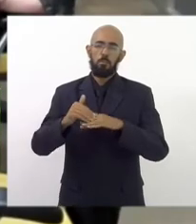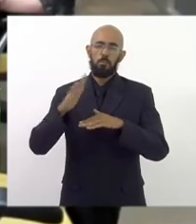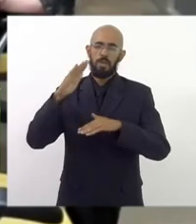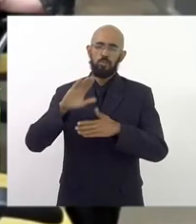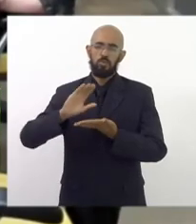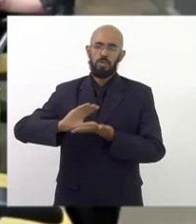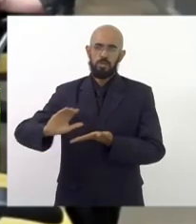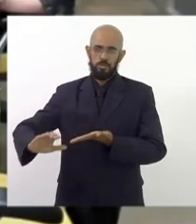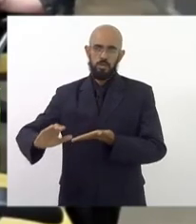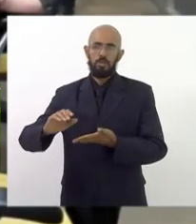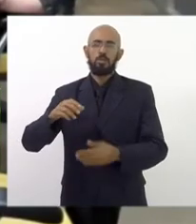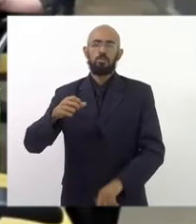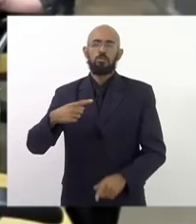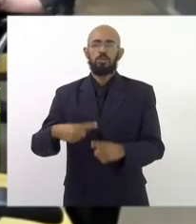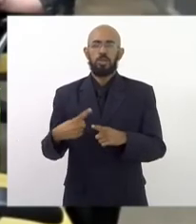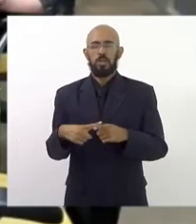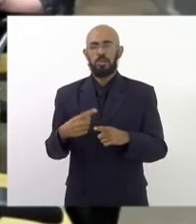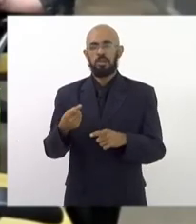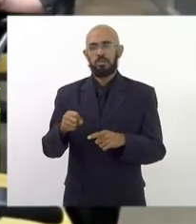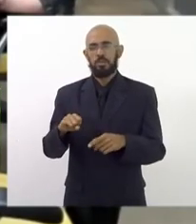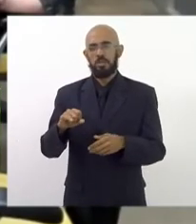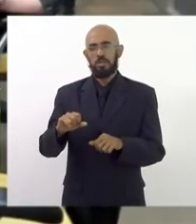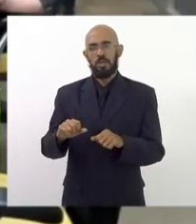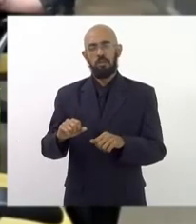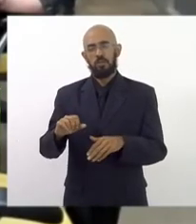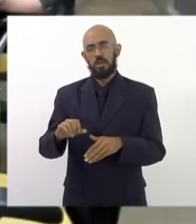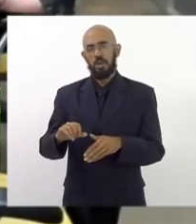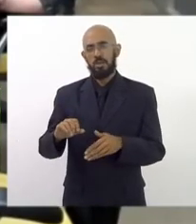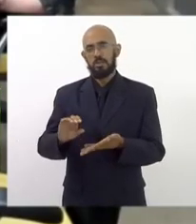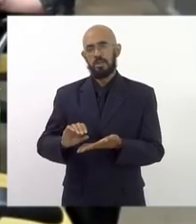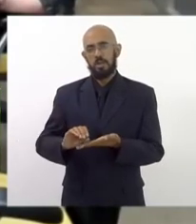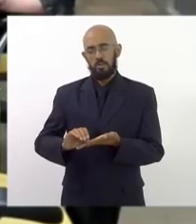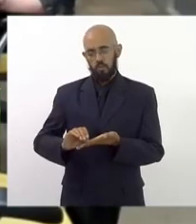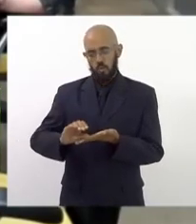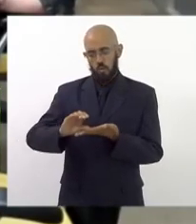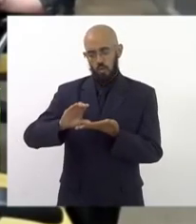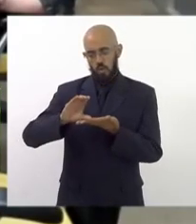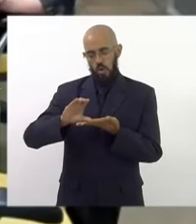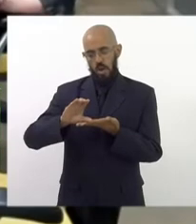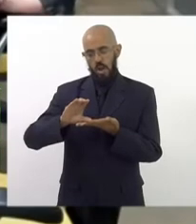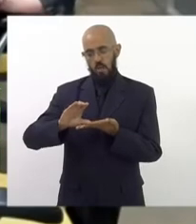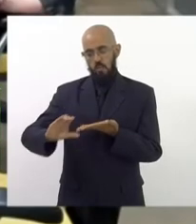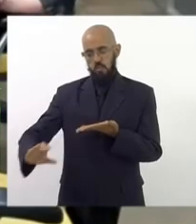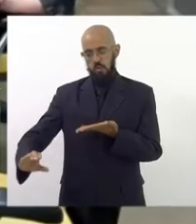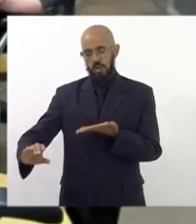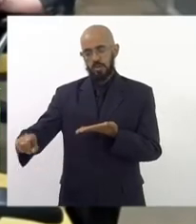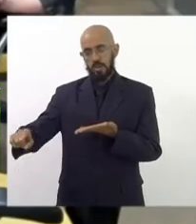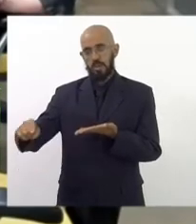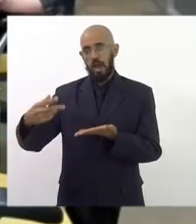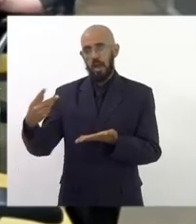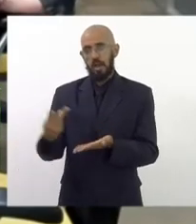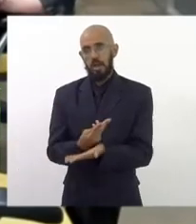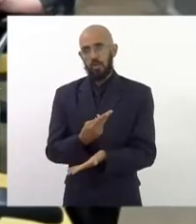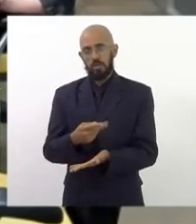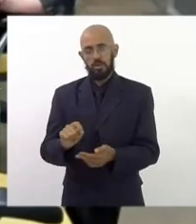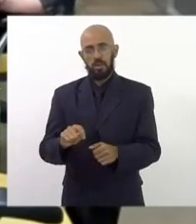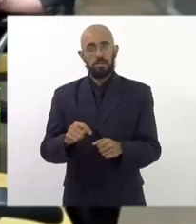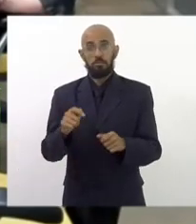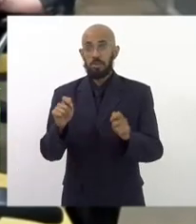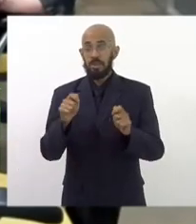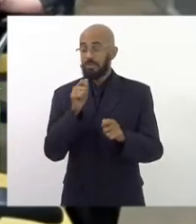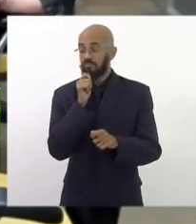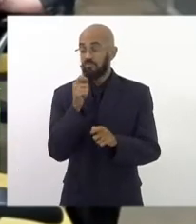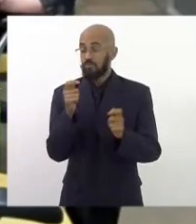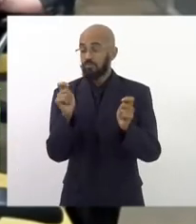esse gasto, que eu tive também crescimento da receita, que a gente não tem ainda condição de fazer isso claramente. É a